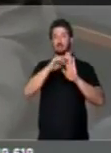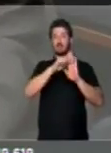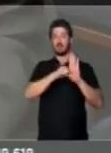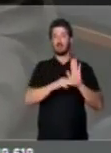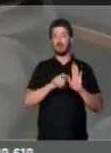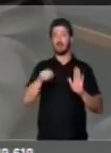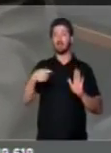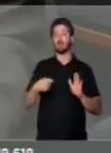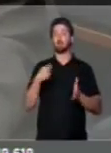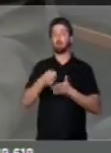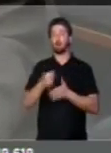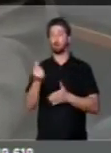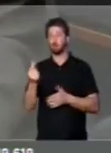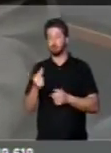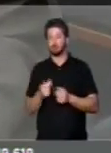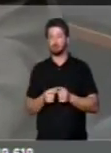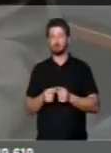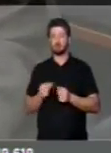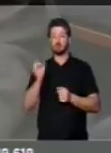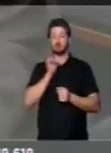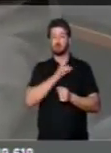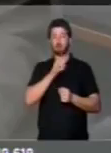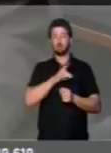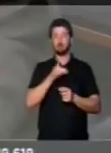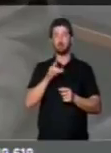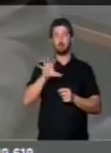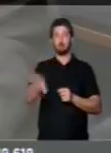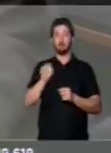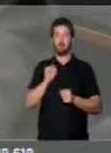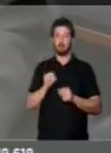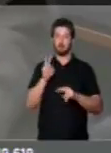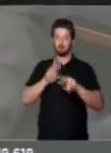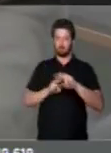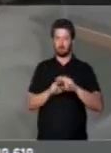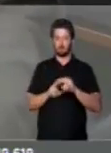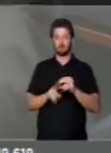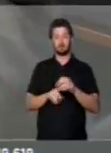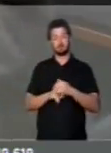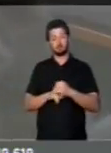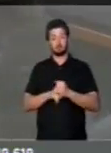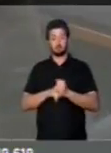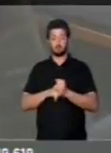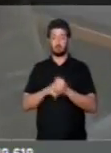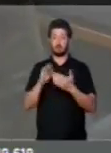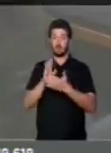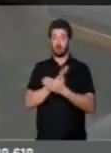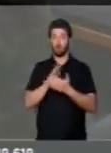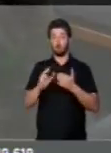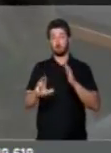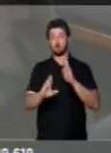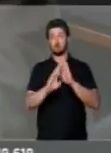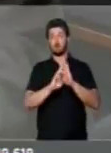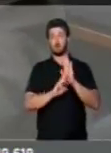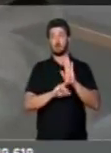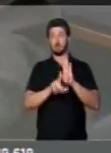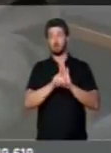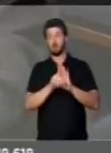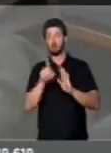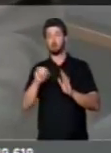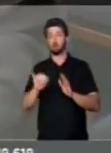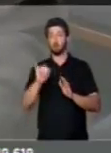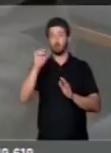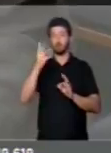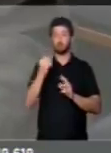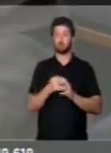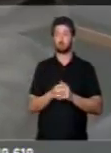dar o dinheiro, tem medo de ser pego. Então, veja que tem alguns institutos que são muito